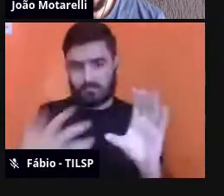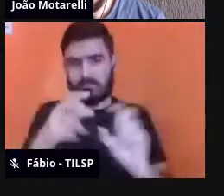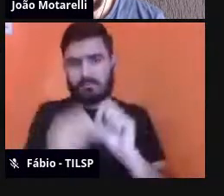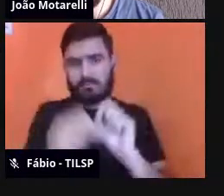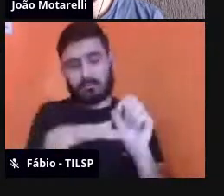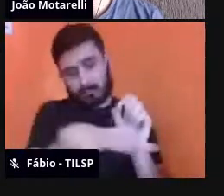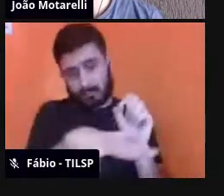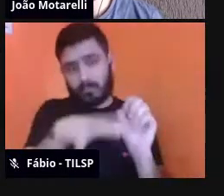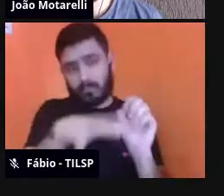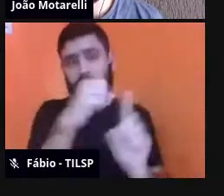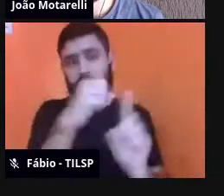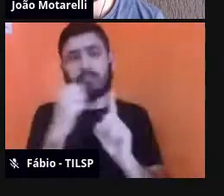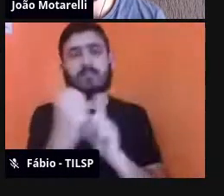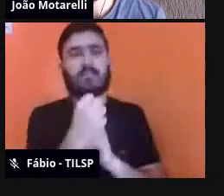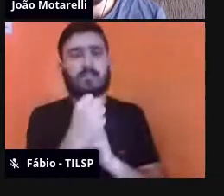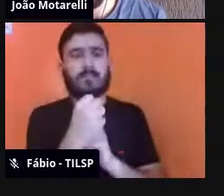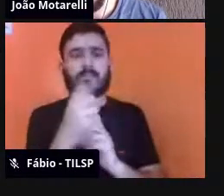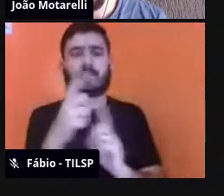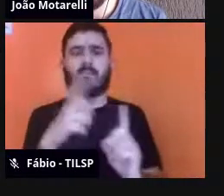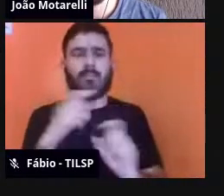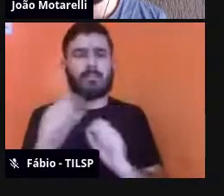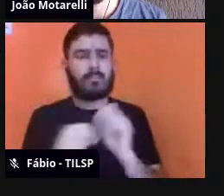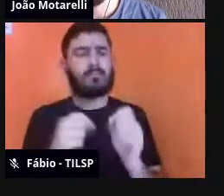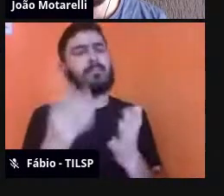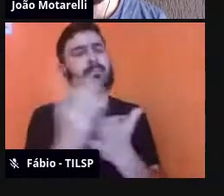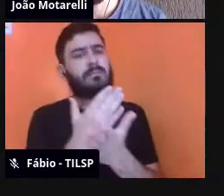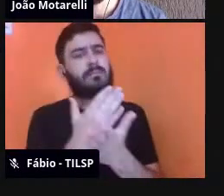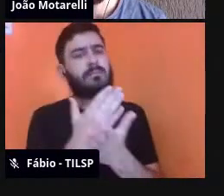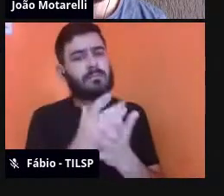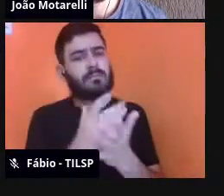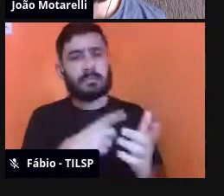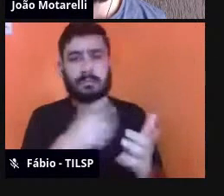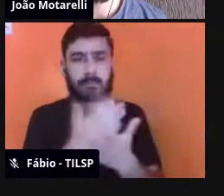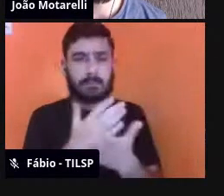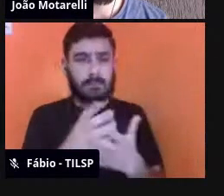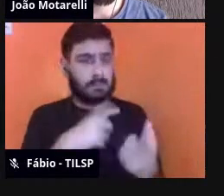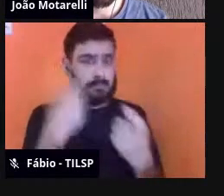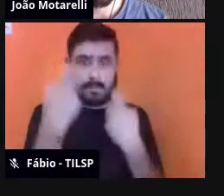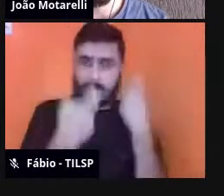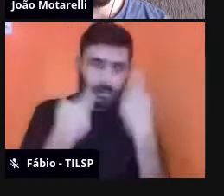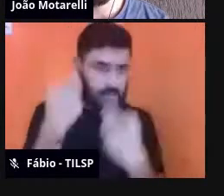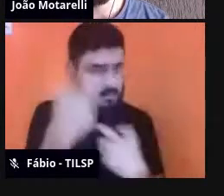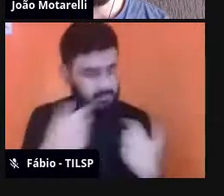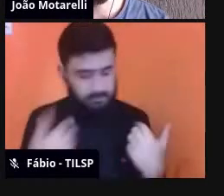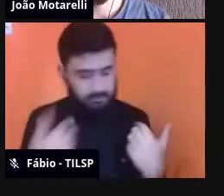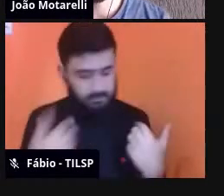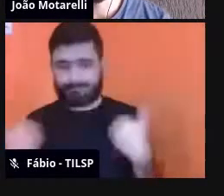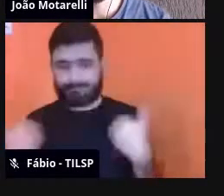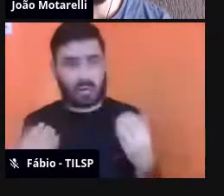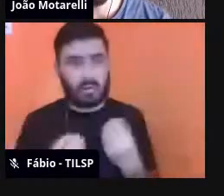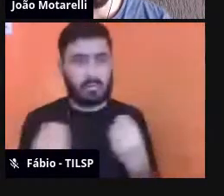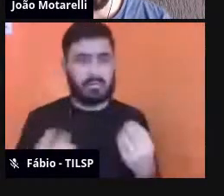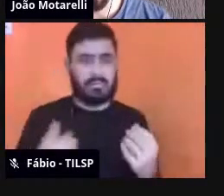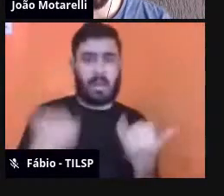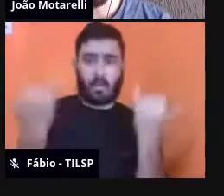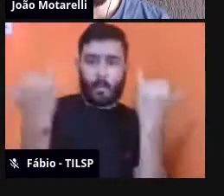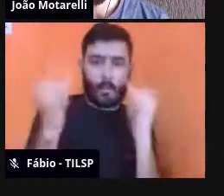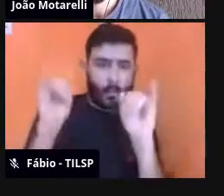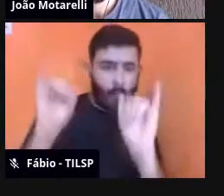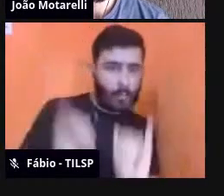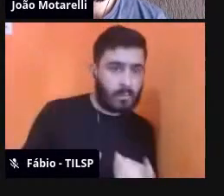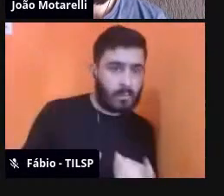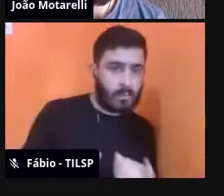vê muitos indivíduos com uma preocupação excessiva com o peso corporal e muitos comportamentos inadequados relacionados ao controle de